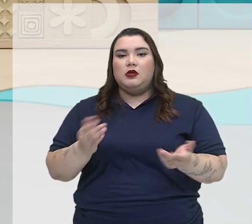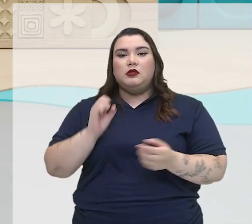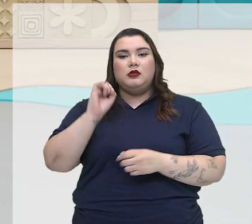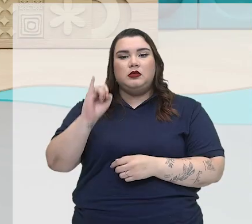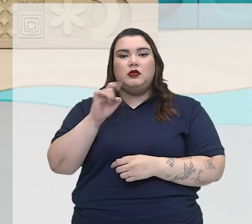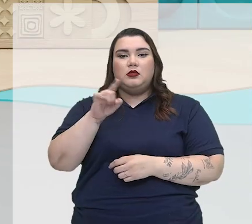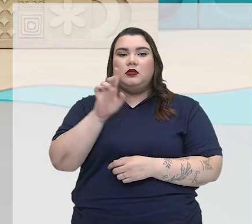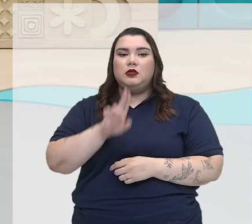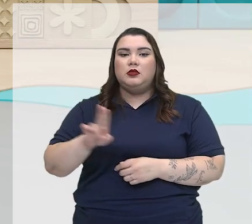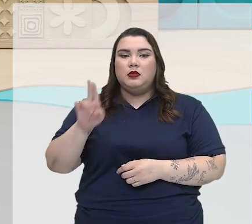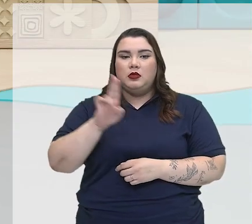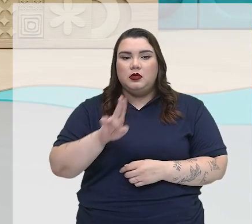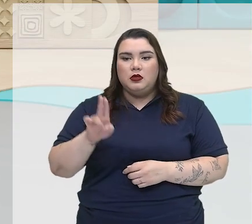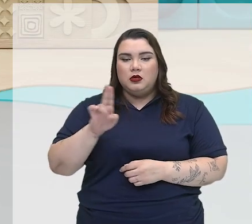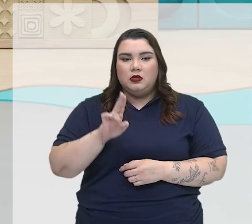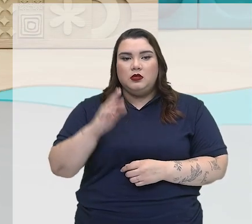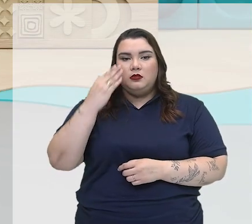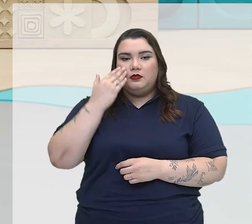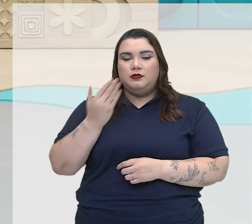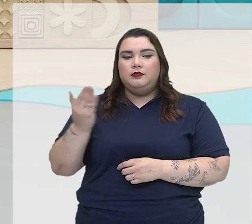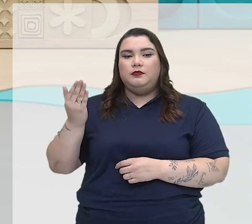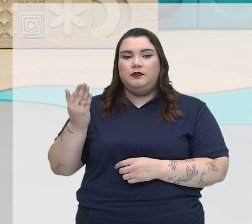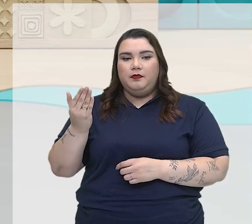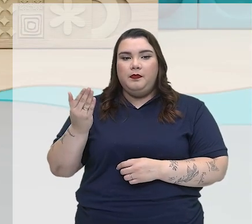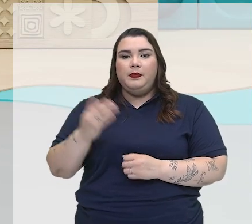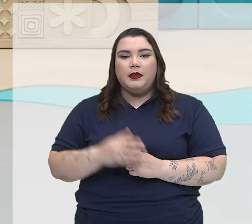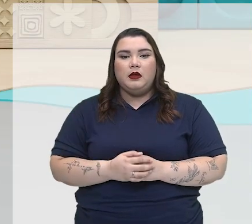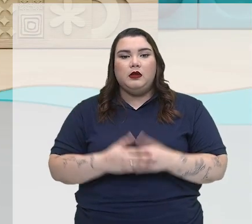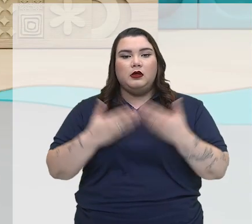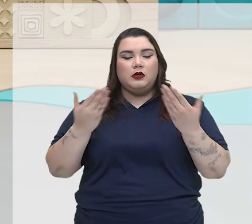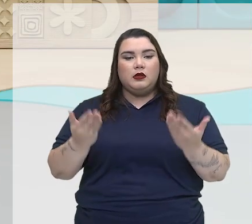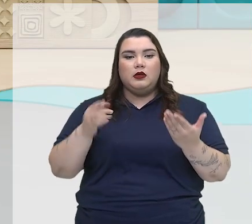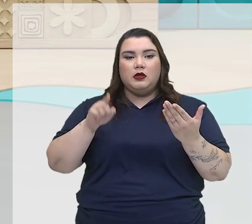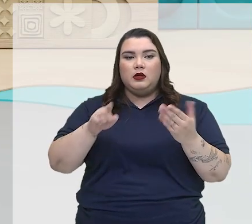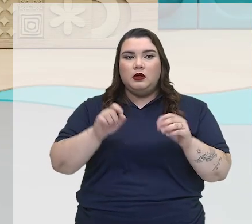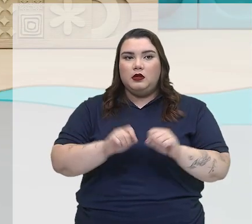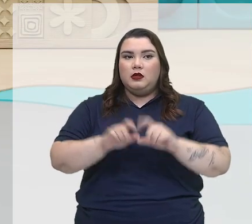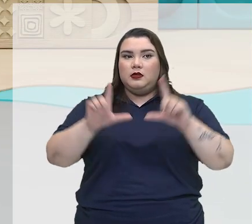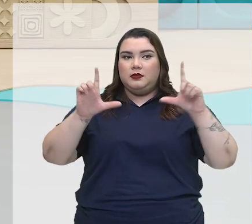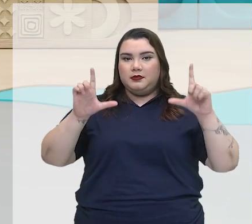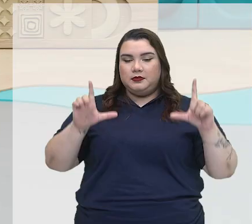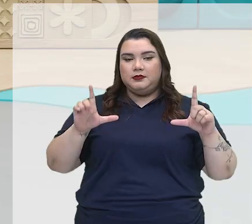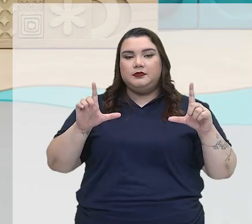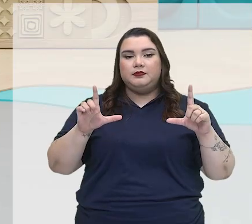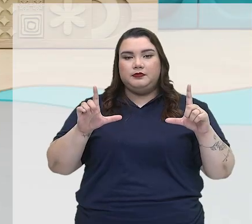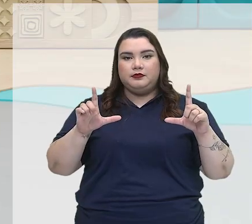for usar tela, aqui você está vendo a tela. Então, a tela